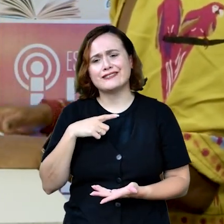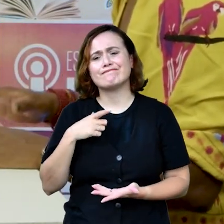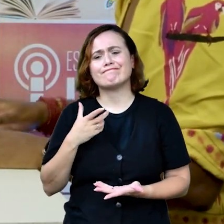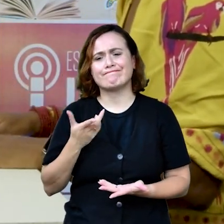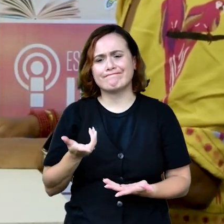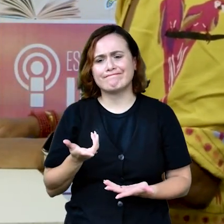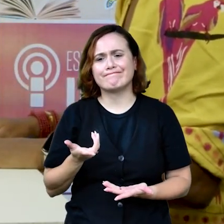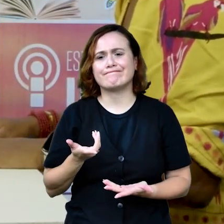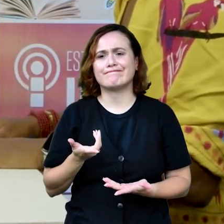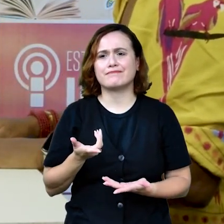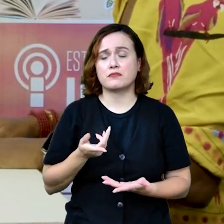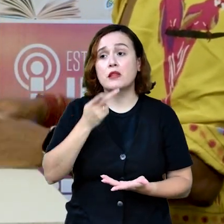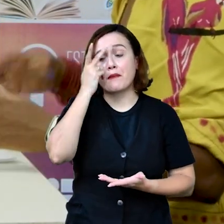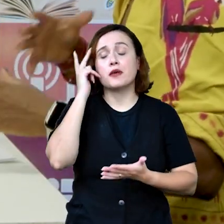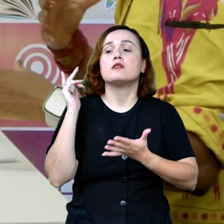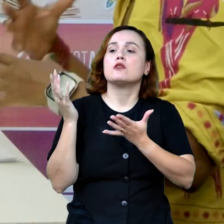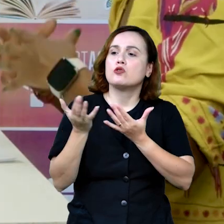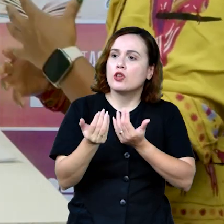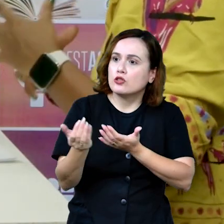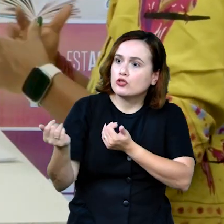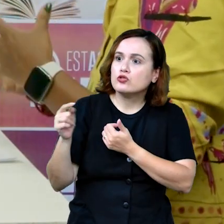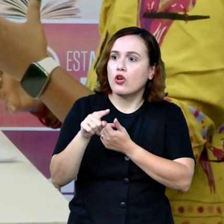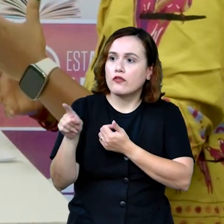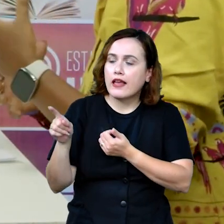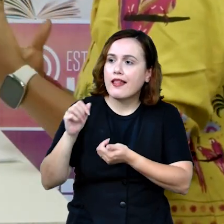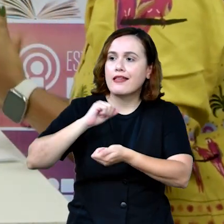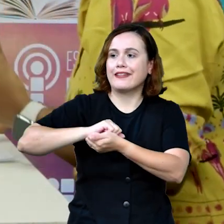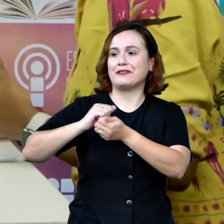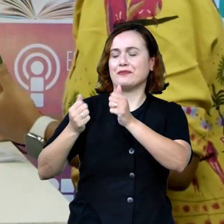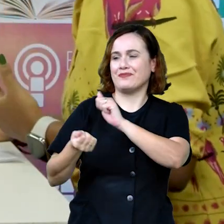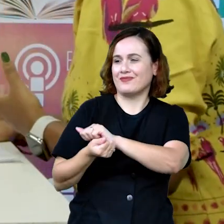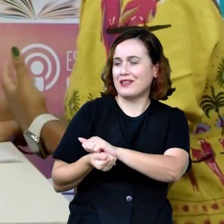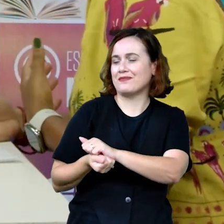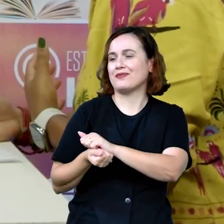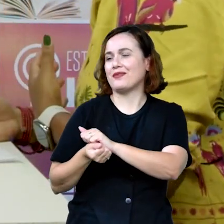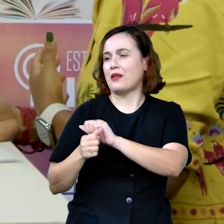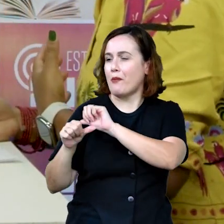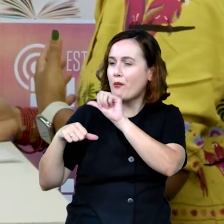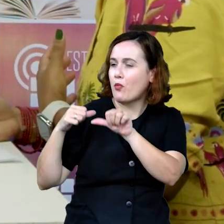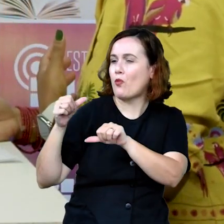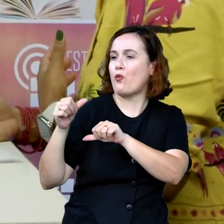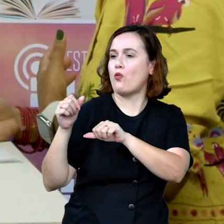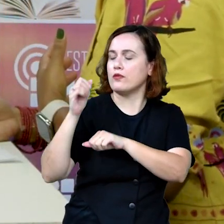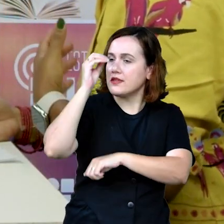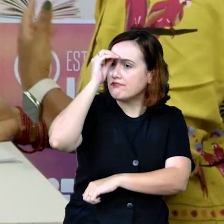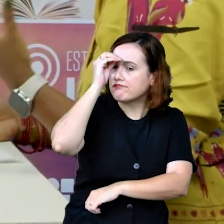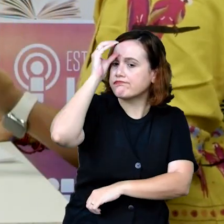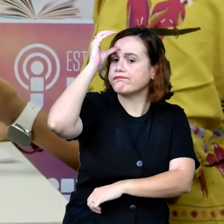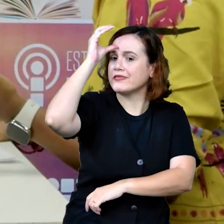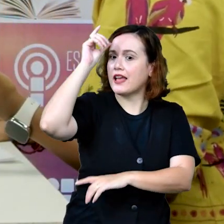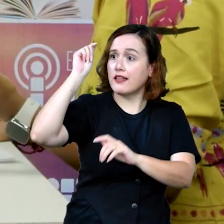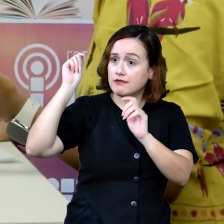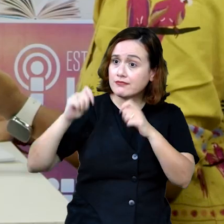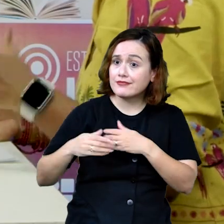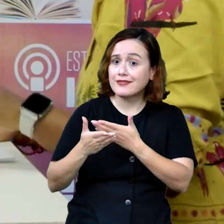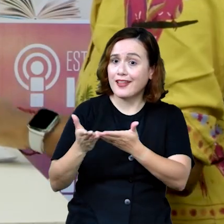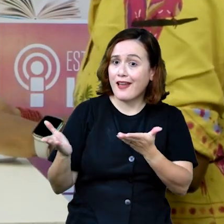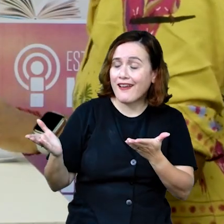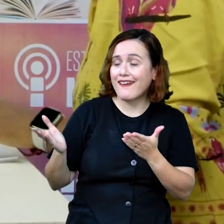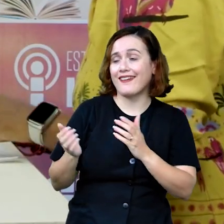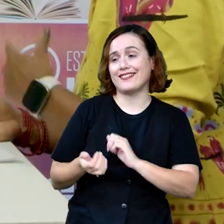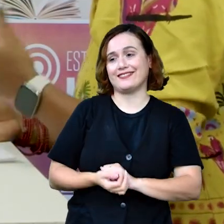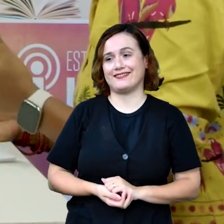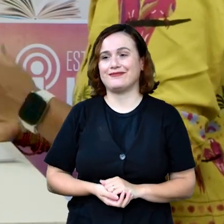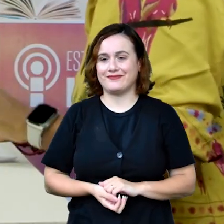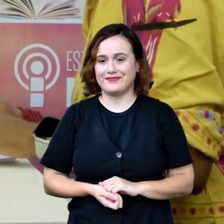né, que existe... que, enquanto mais novas as pessoas, mais flexíveis elas estão para compreender que todo mundo